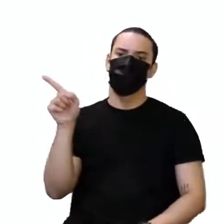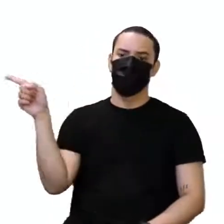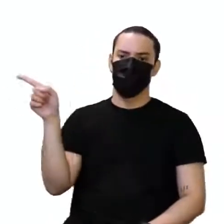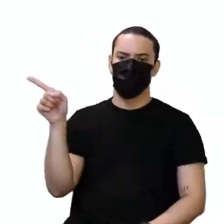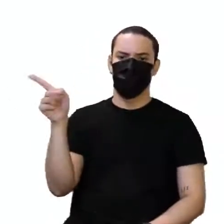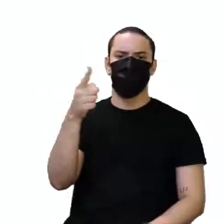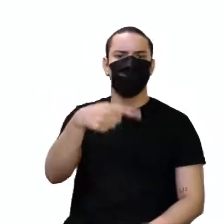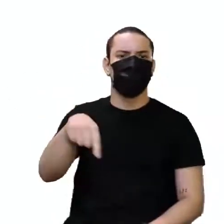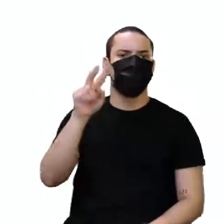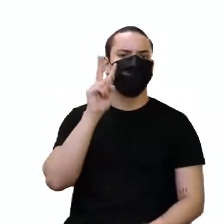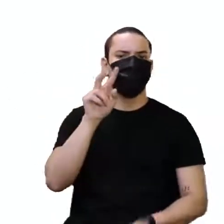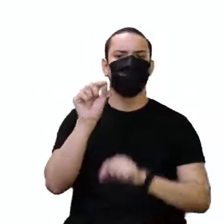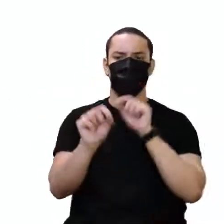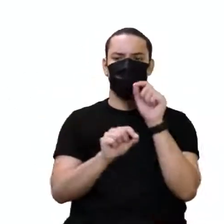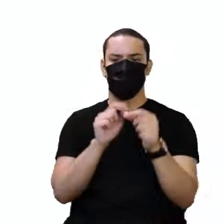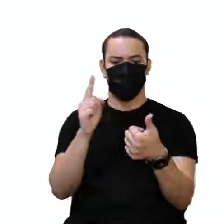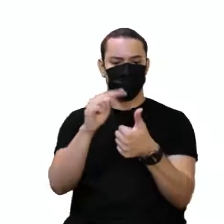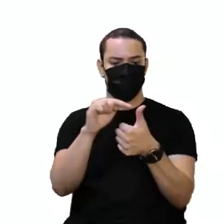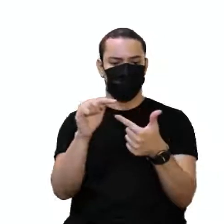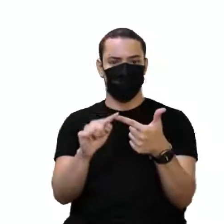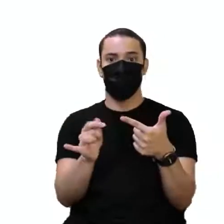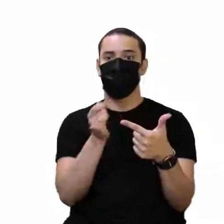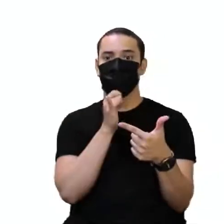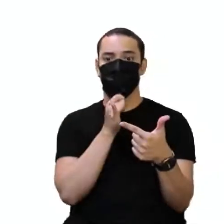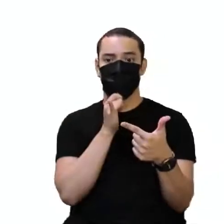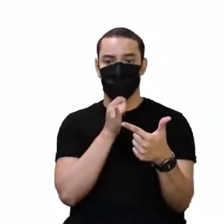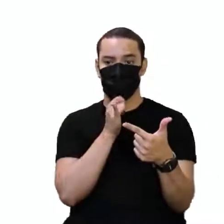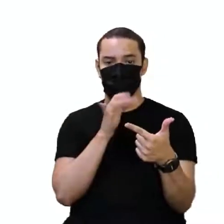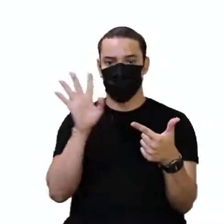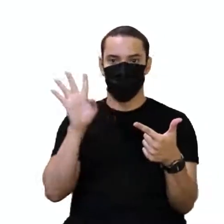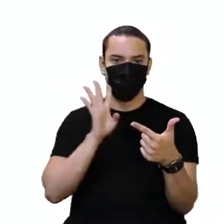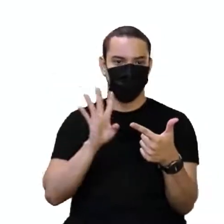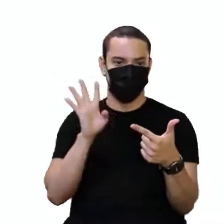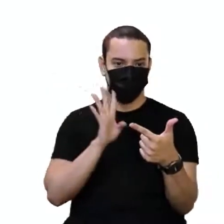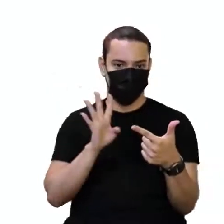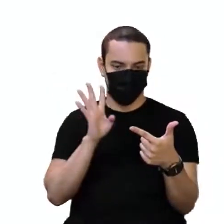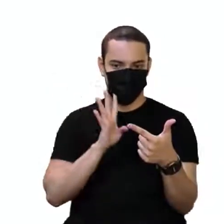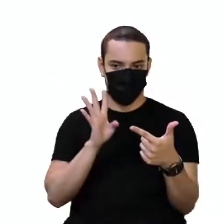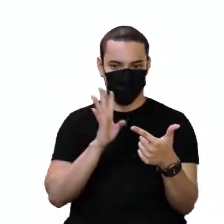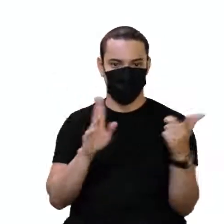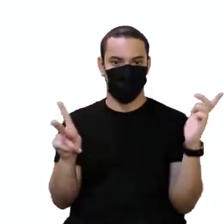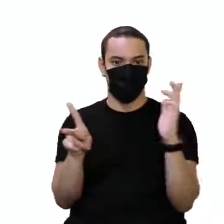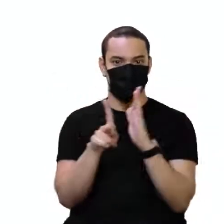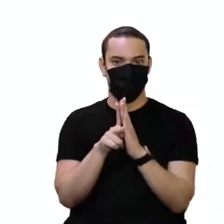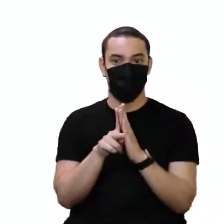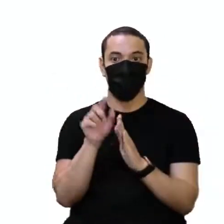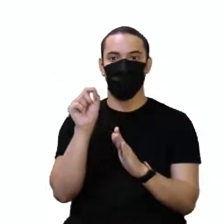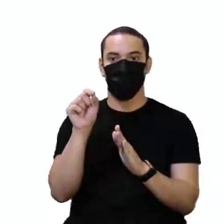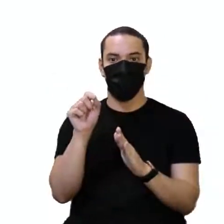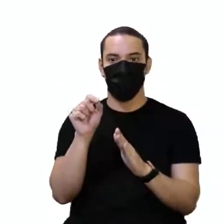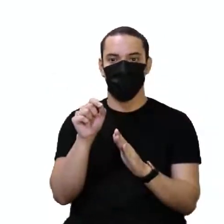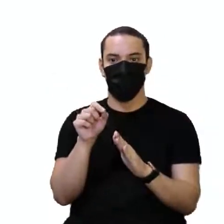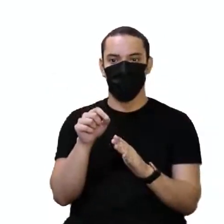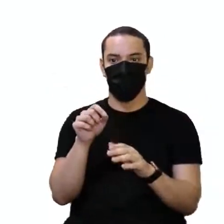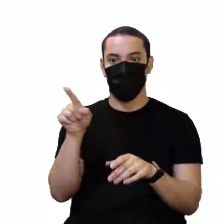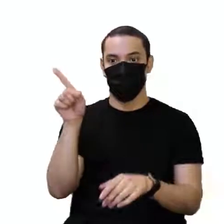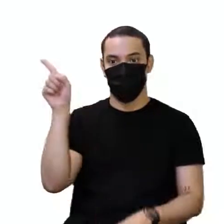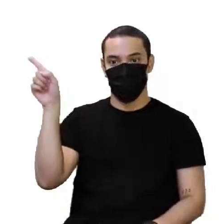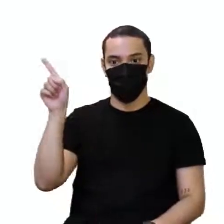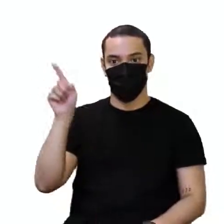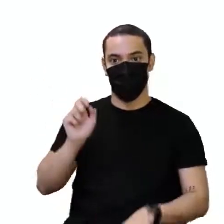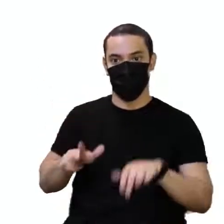para vocês dois exemplos, né, bem legais, das patinhas das